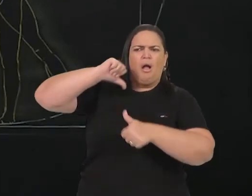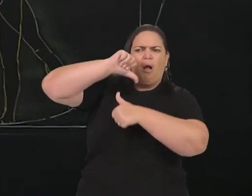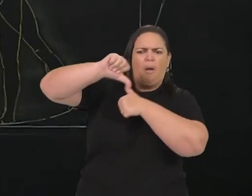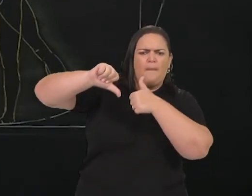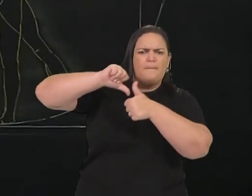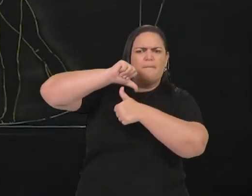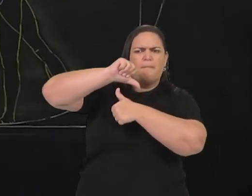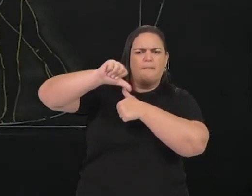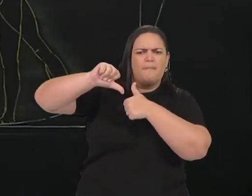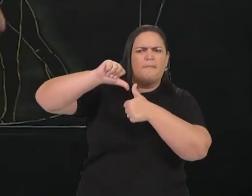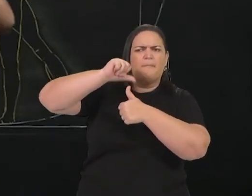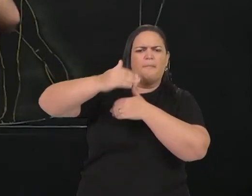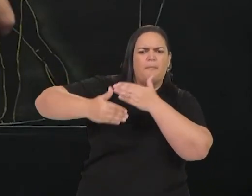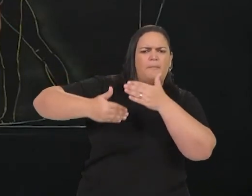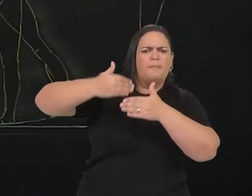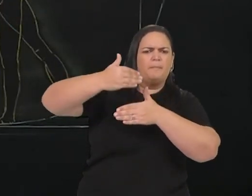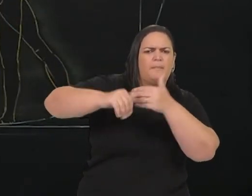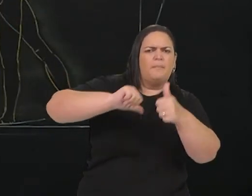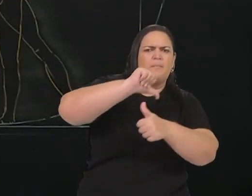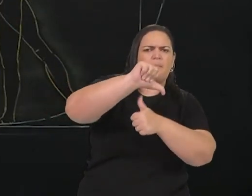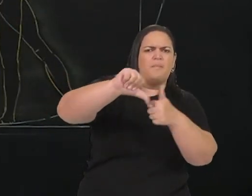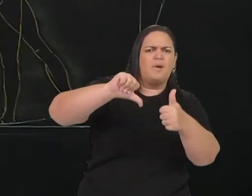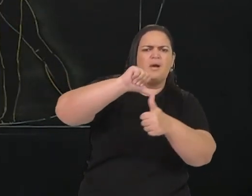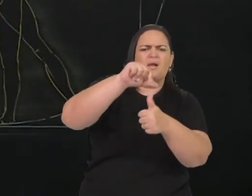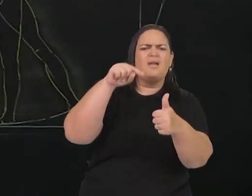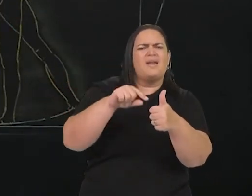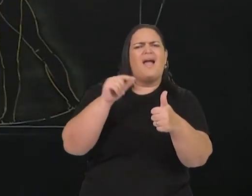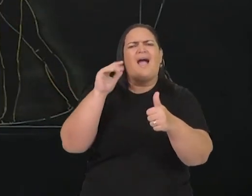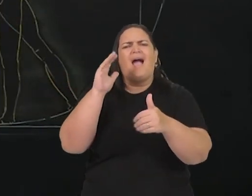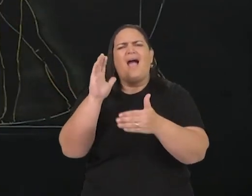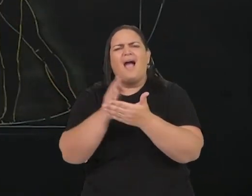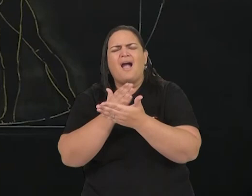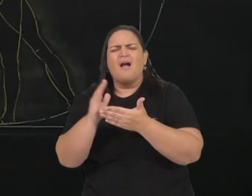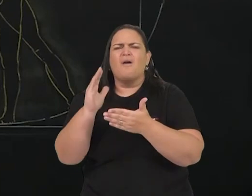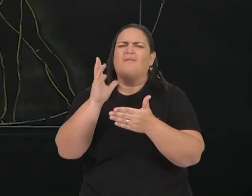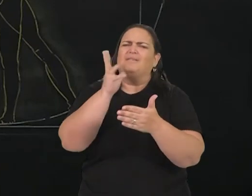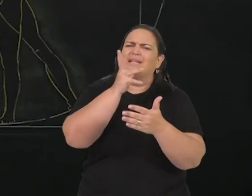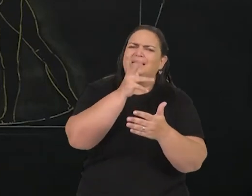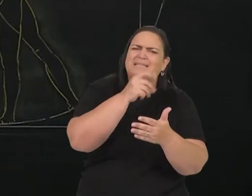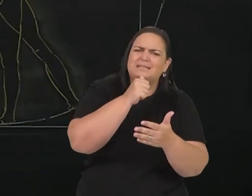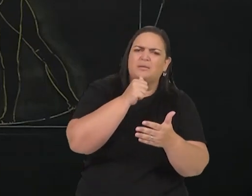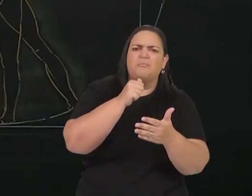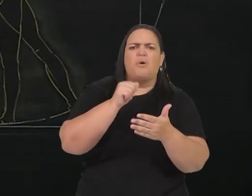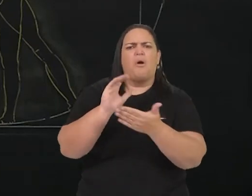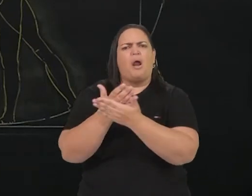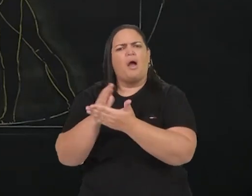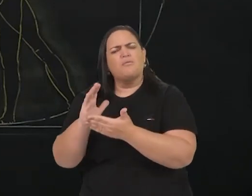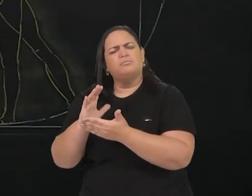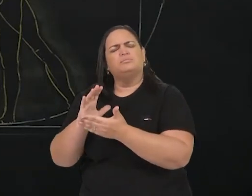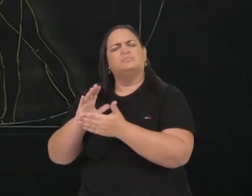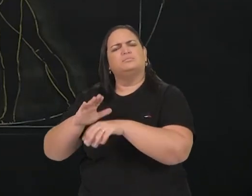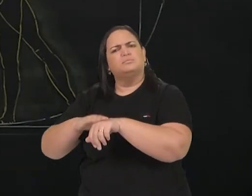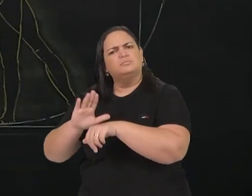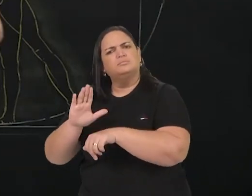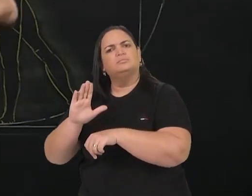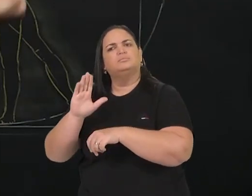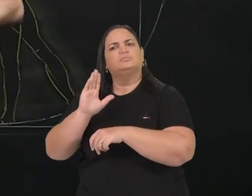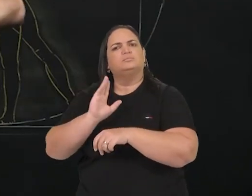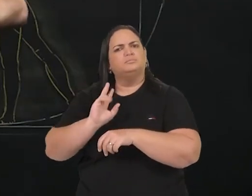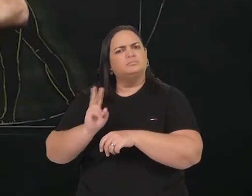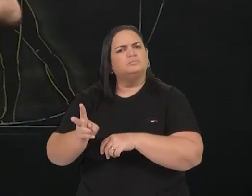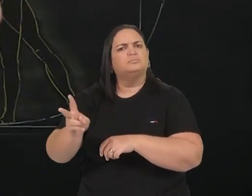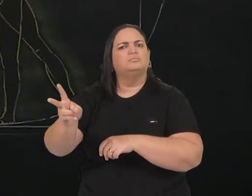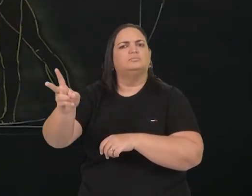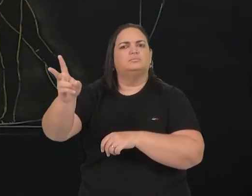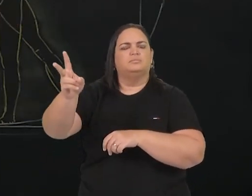processos históricos eles sempre demoram, as grandes transformações em geral acontecem aos poucos e tem a ver com um processo onde muita